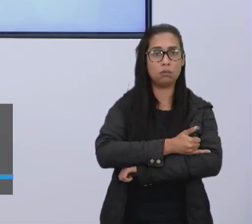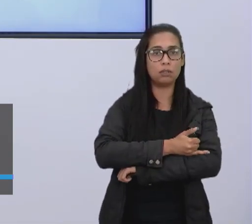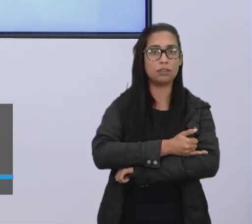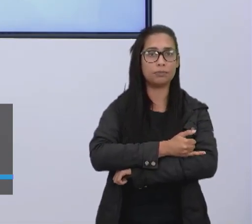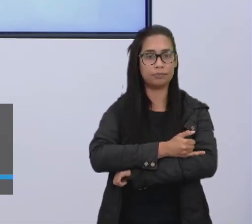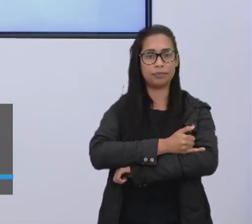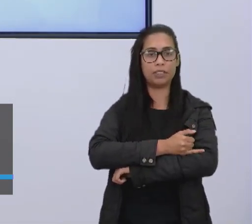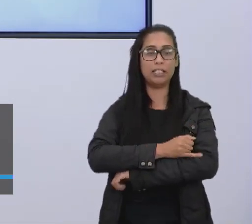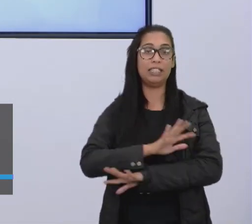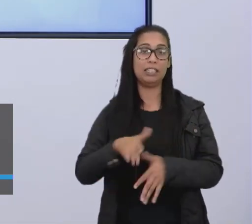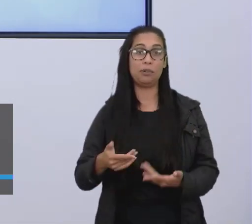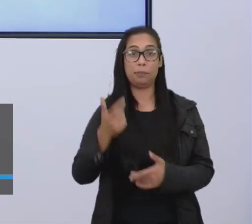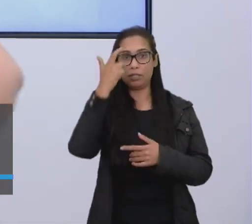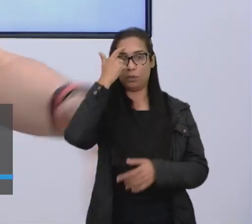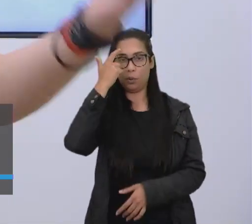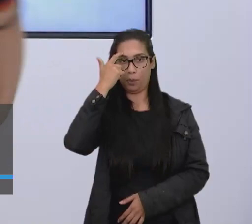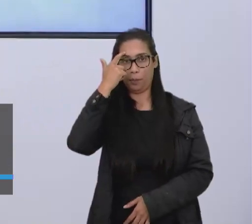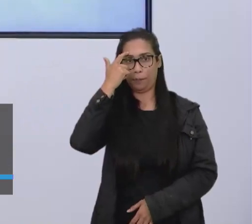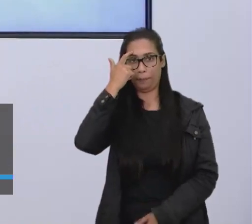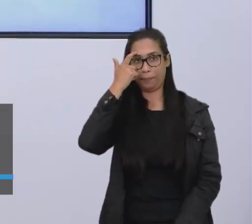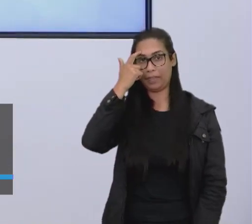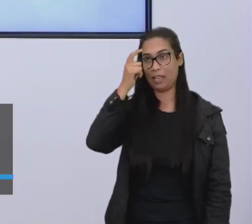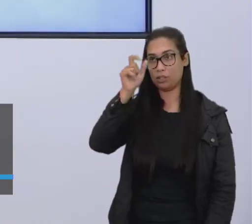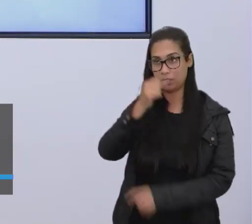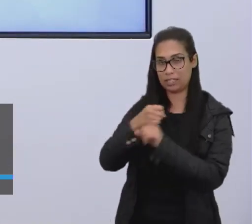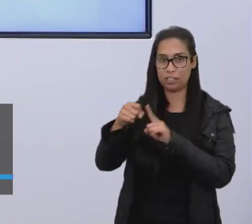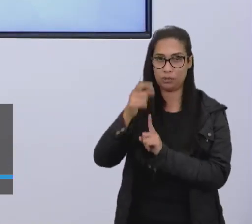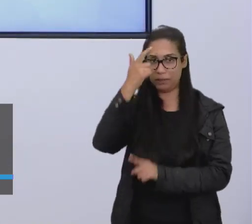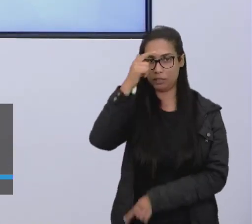comer compulsivamente e comer o dia inteiro.